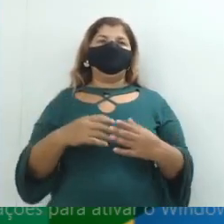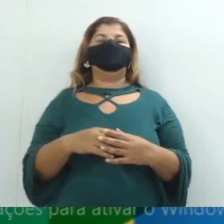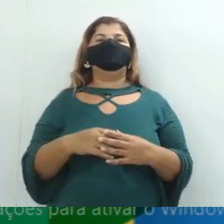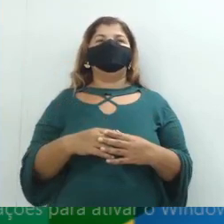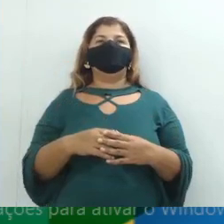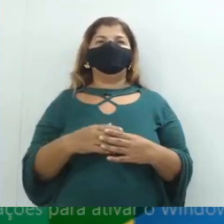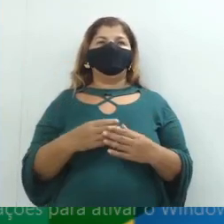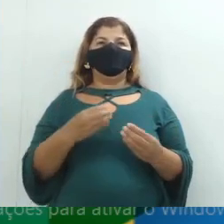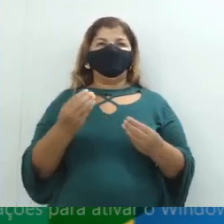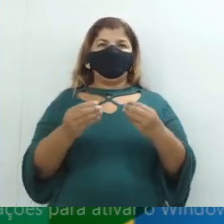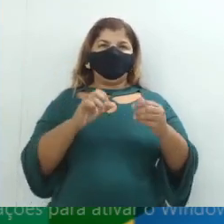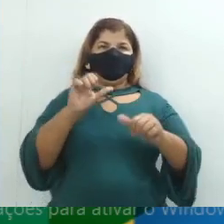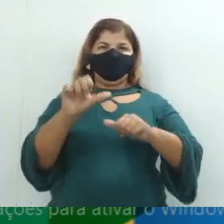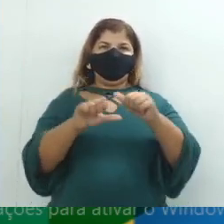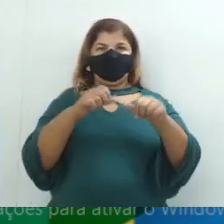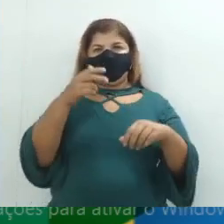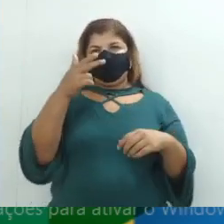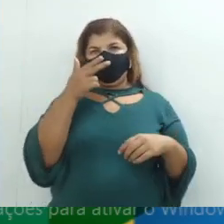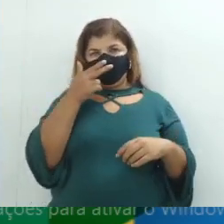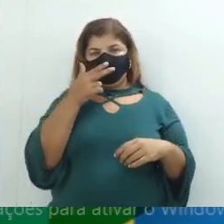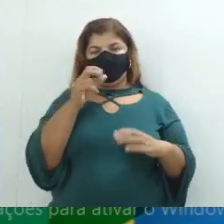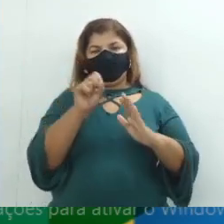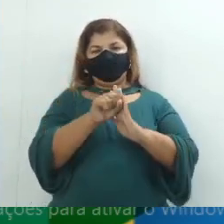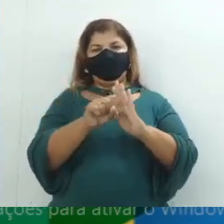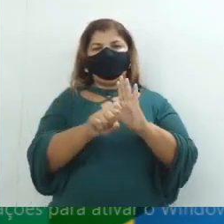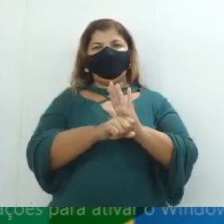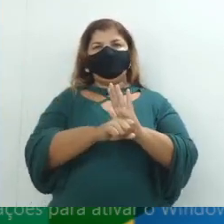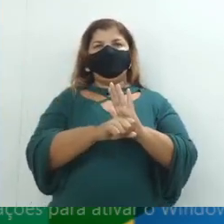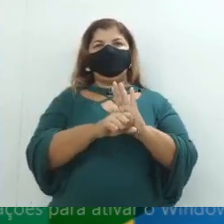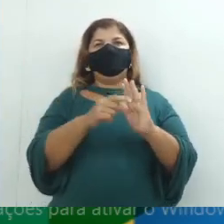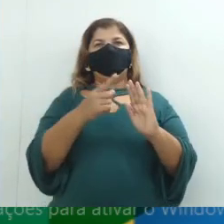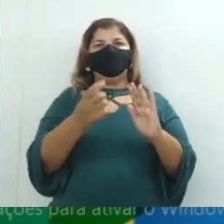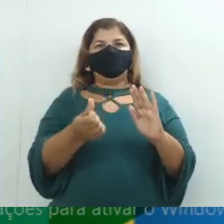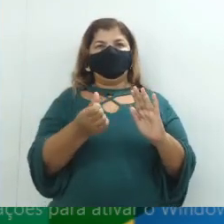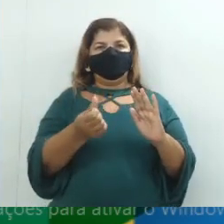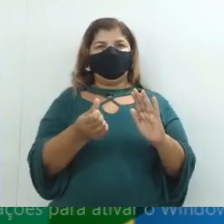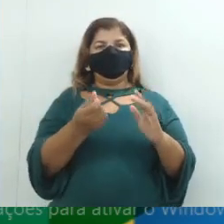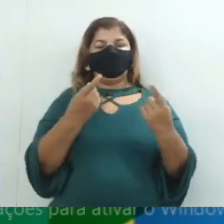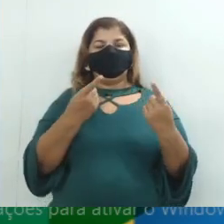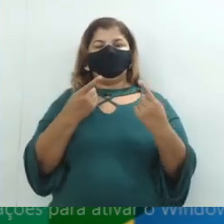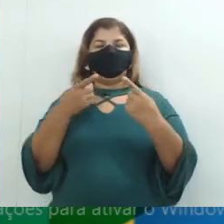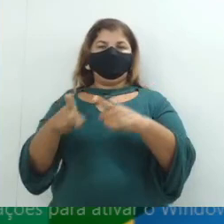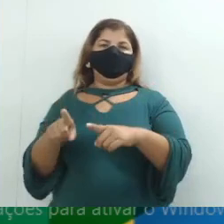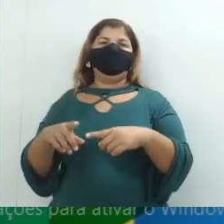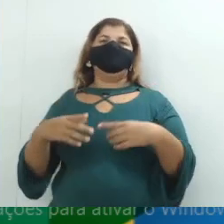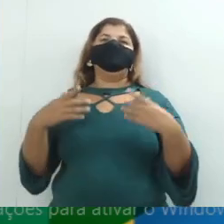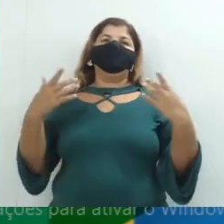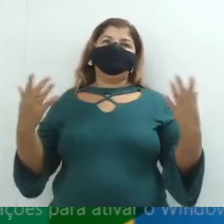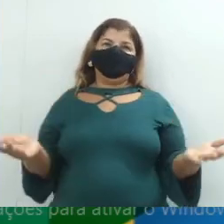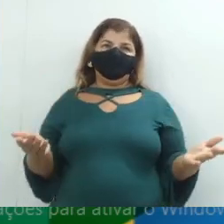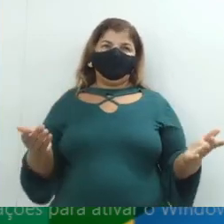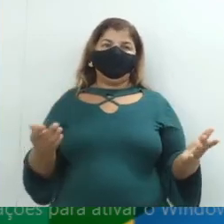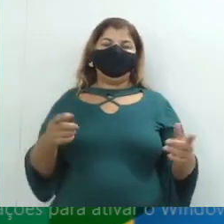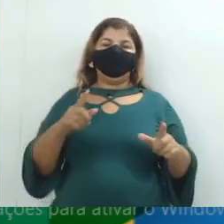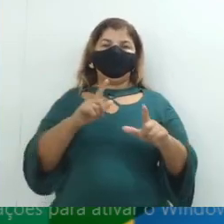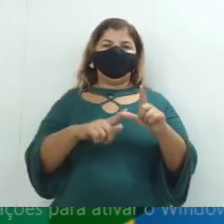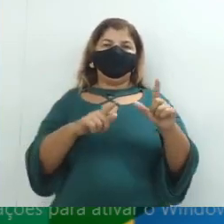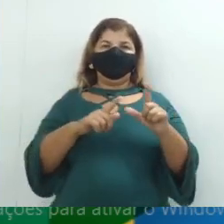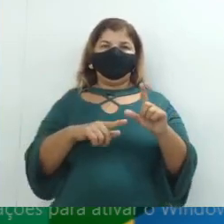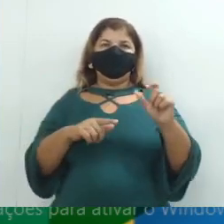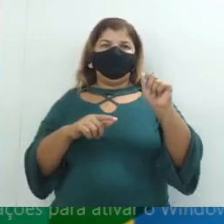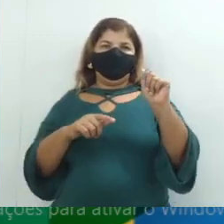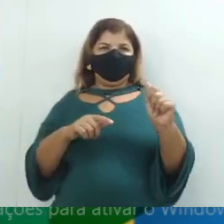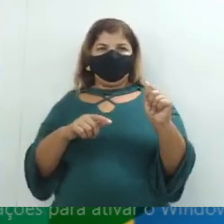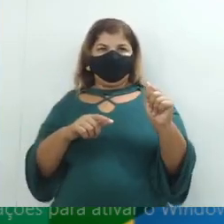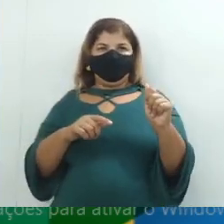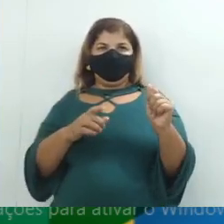do princípio do século XVI, entre outros fatores, reagiam contra, letra A venda de indulgências e a autoridade do